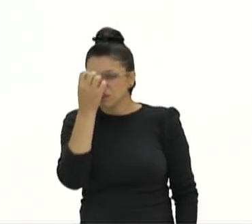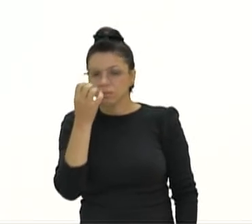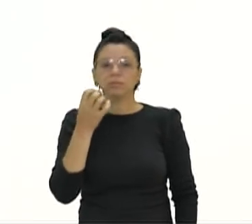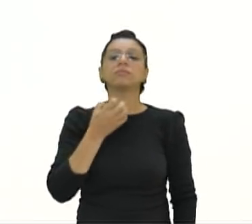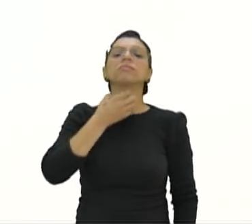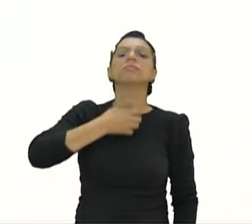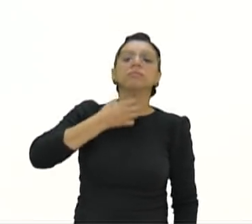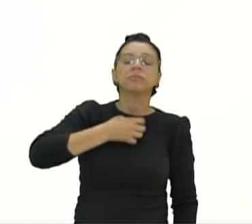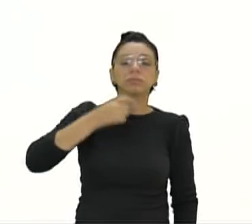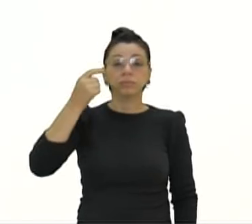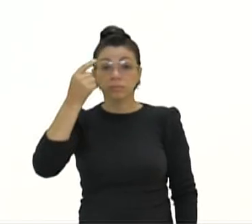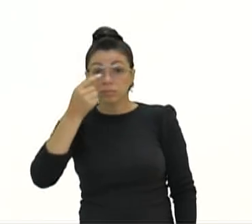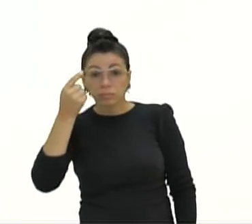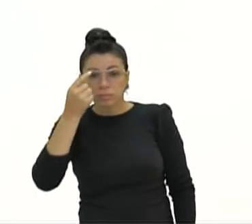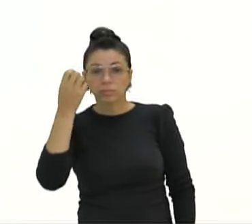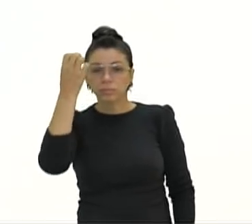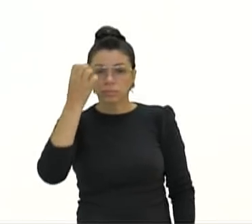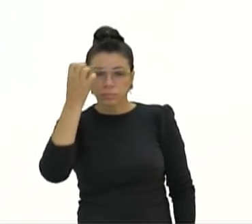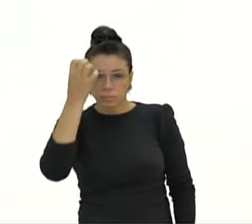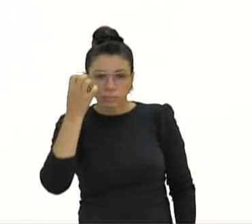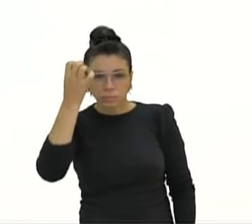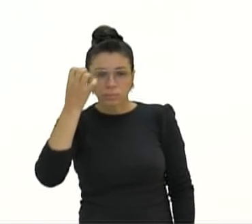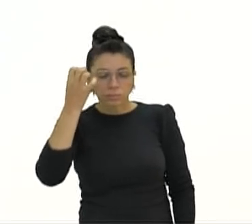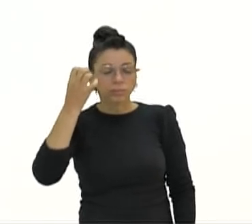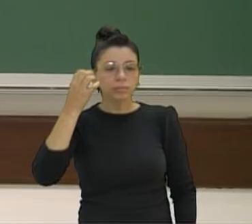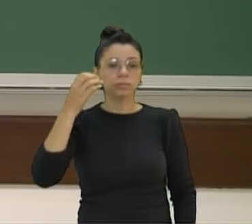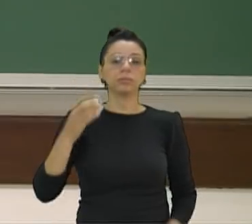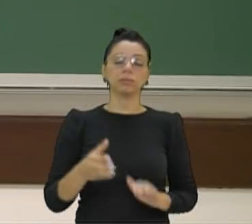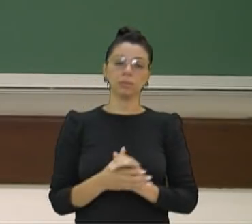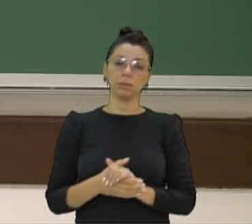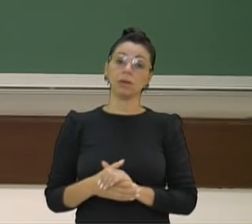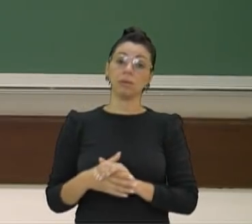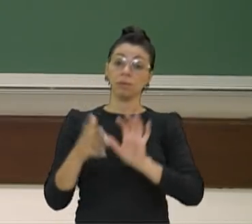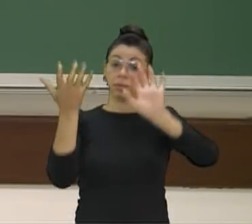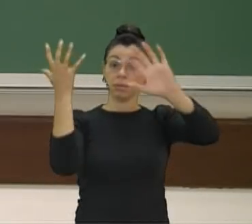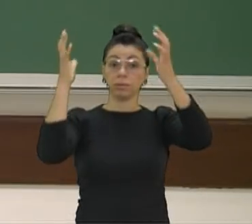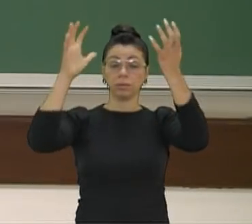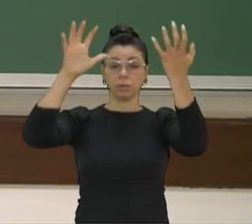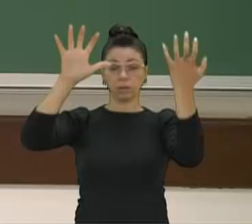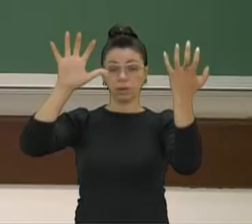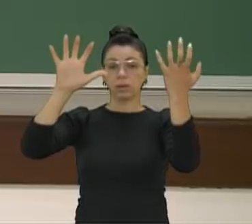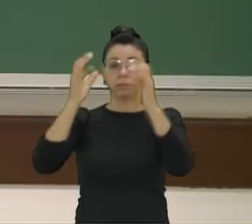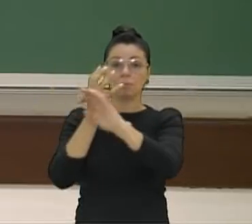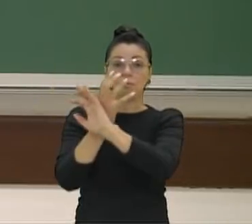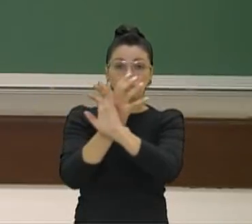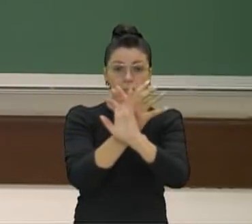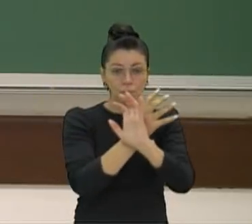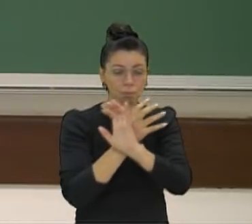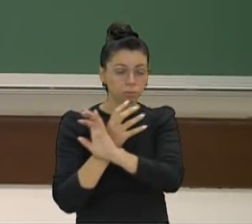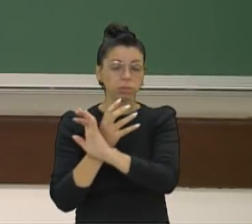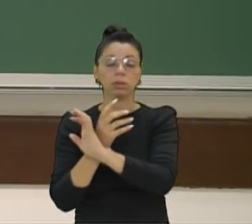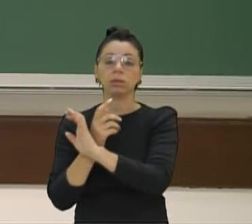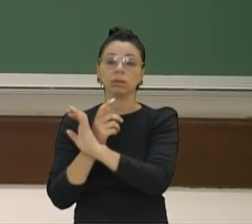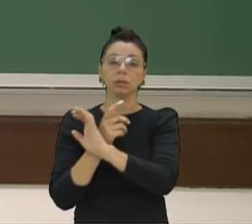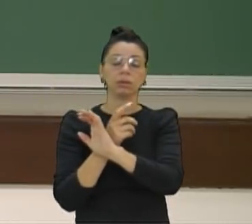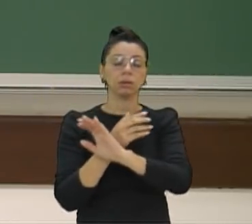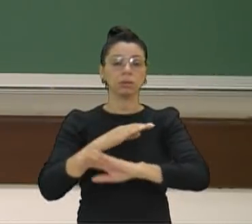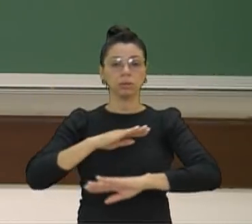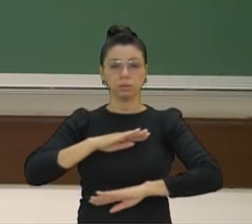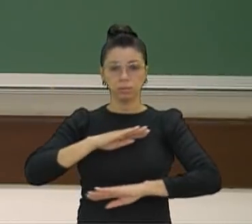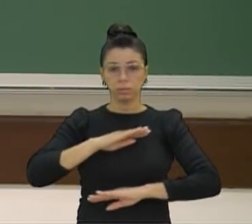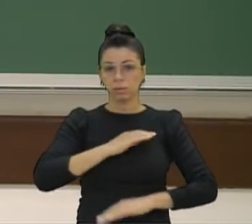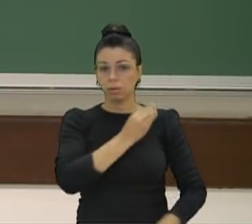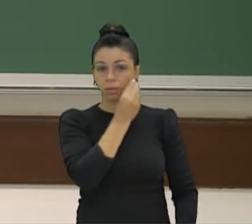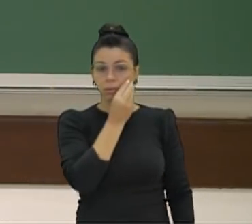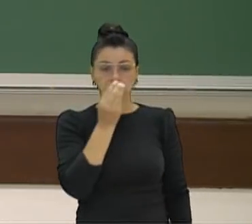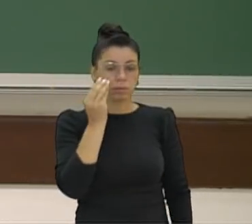e também nos olhos, tá? Isso geralmente o tempo seco, como eu falei, acaba, né, contribuindo para quadros de rinite. O